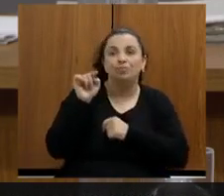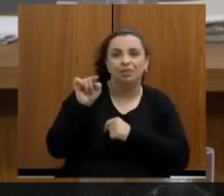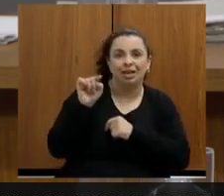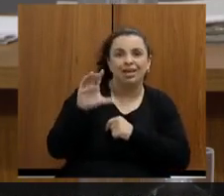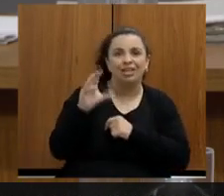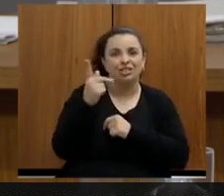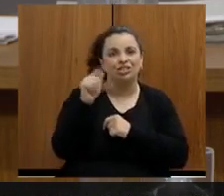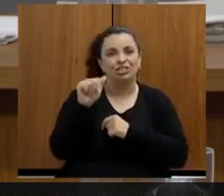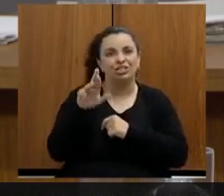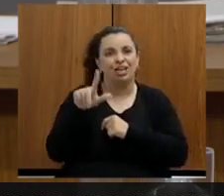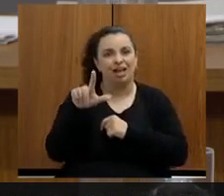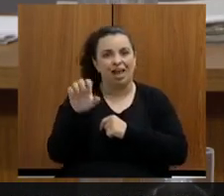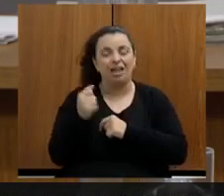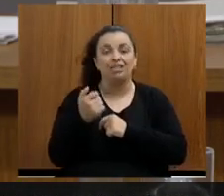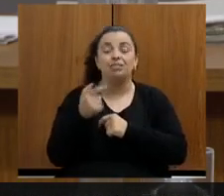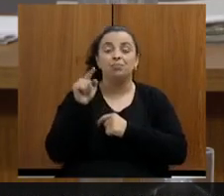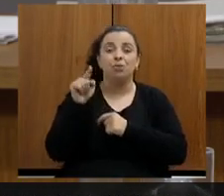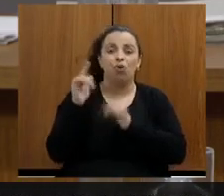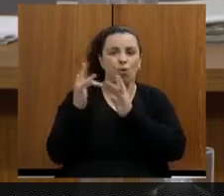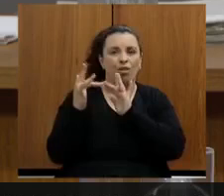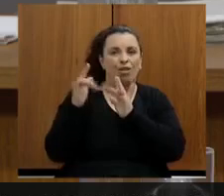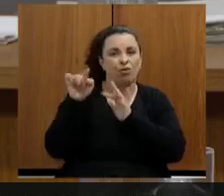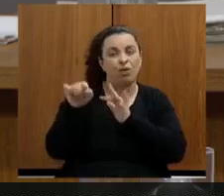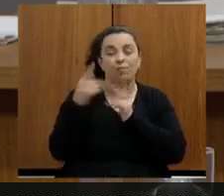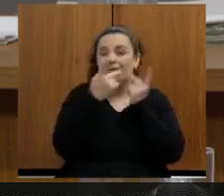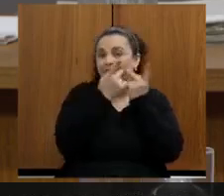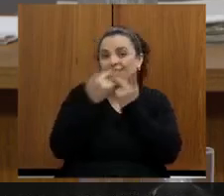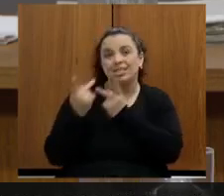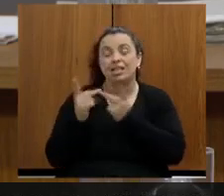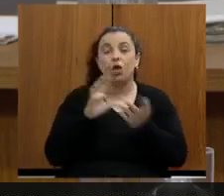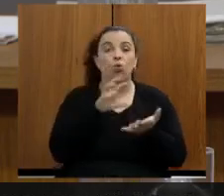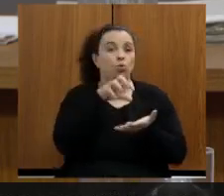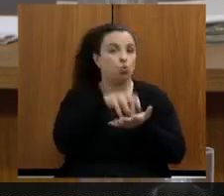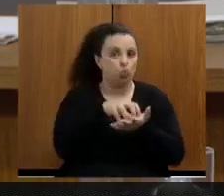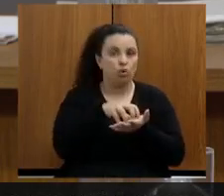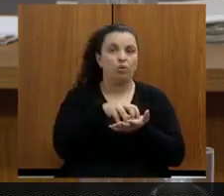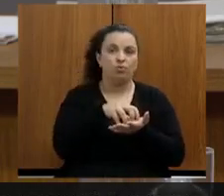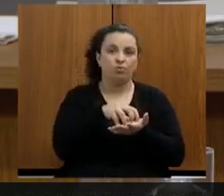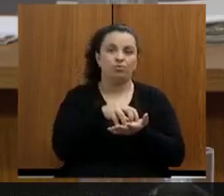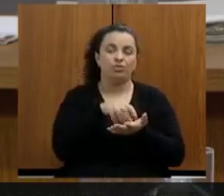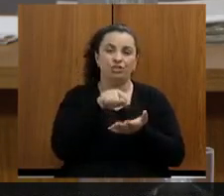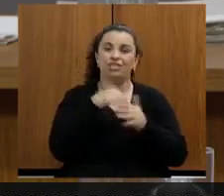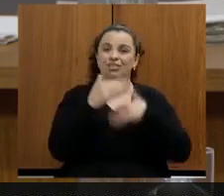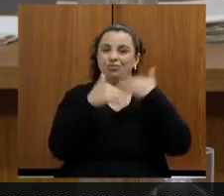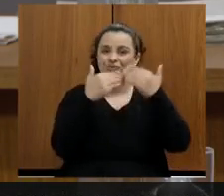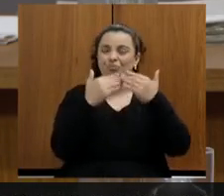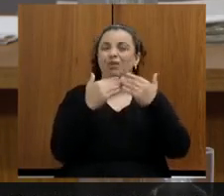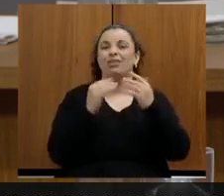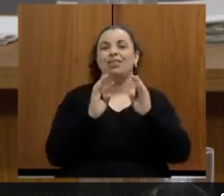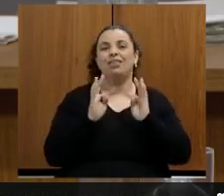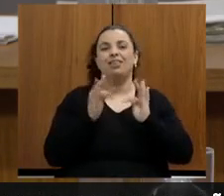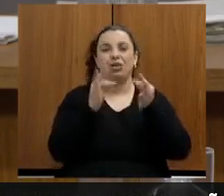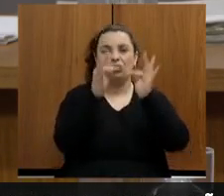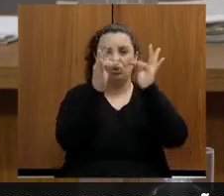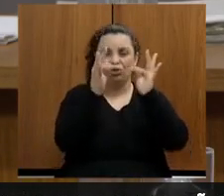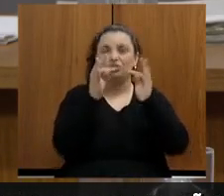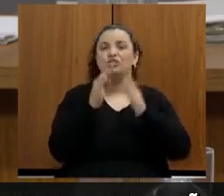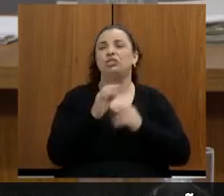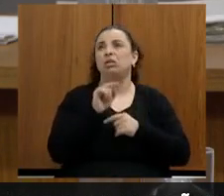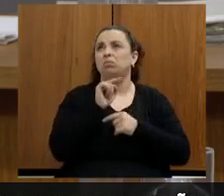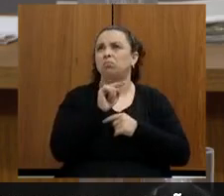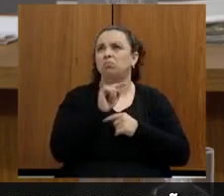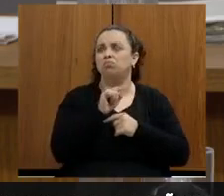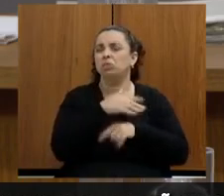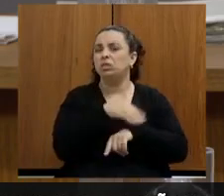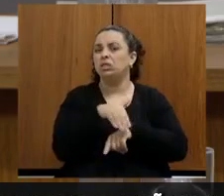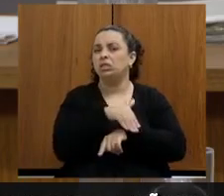ele eu entrar em contato com ele e ele fazer uma visita para o nosso núcleo de desenvolvimento tecnológico não fica ali